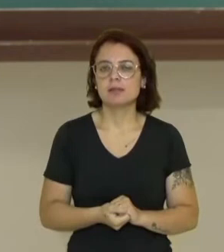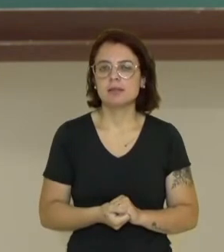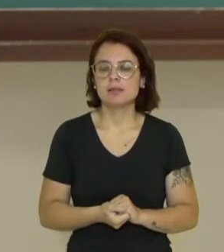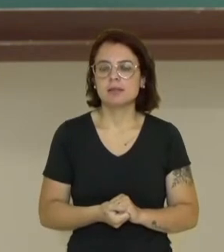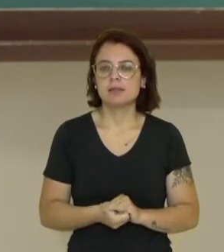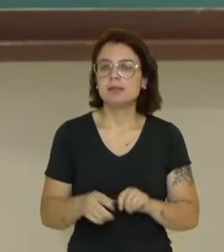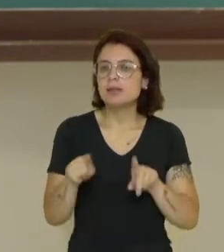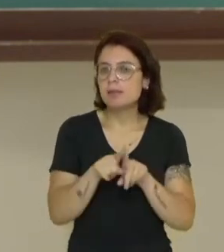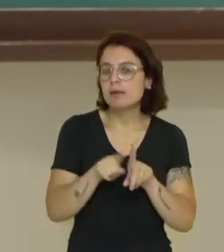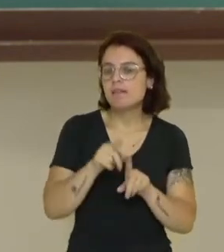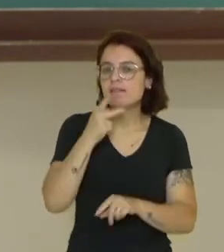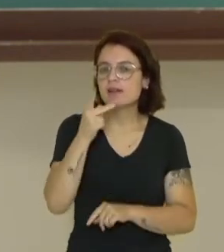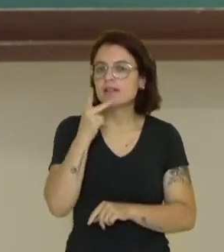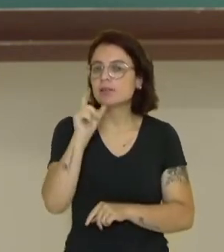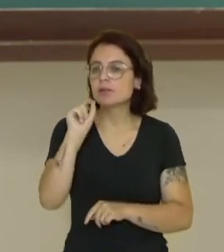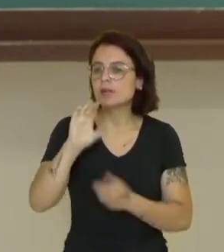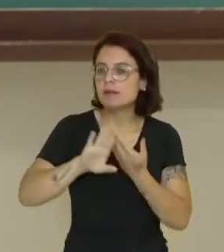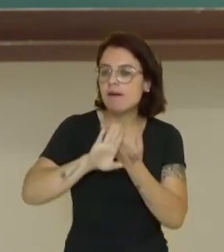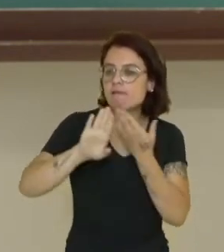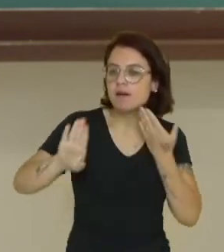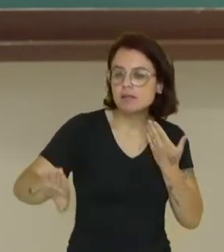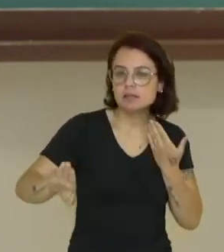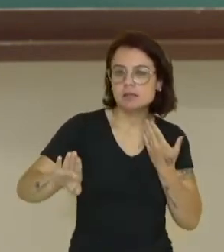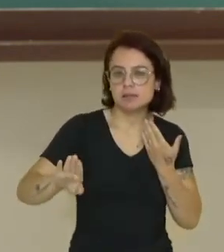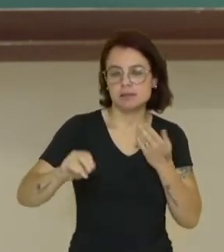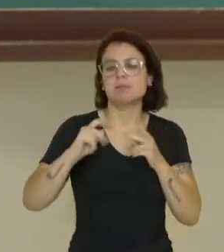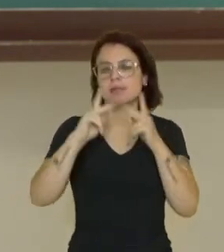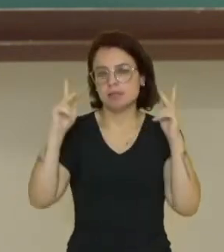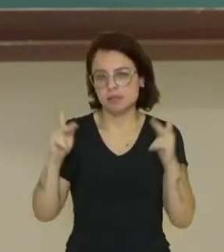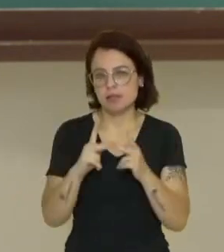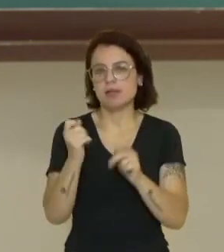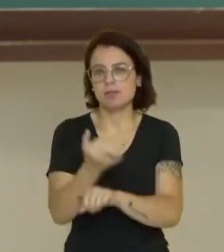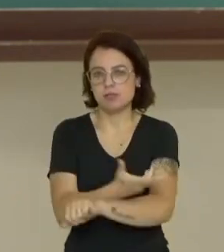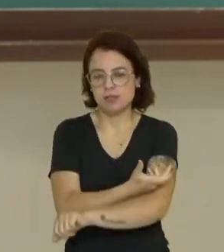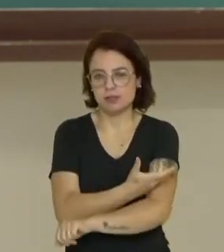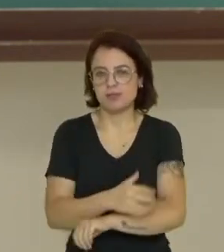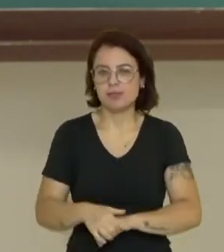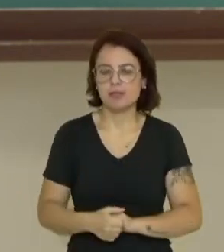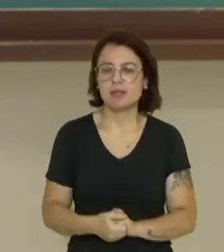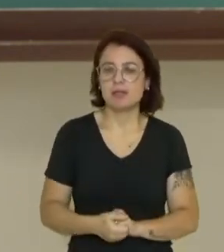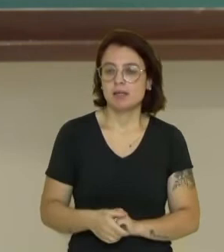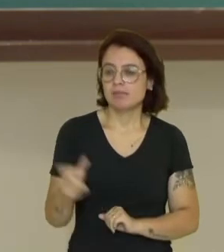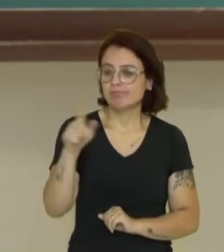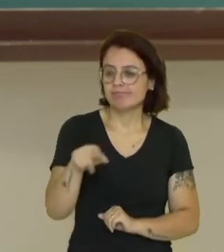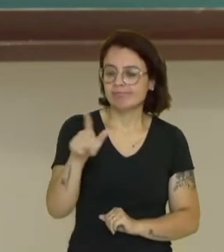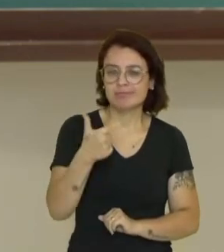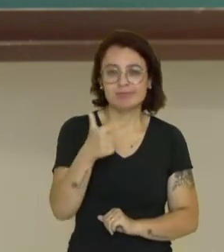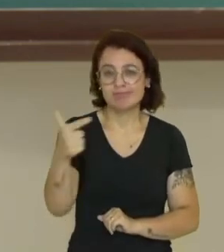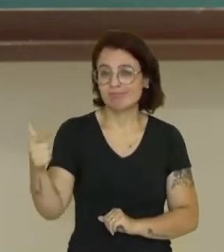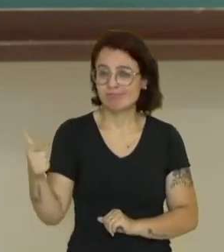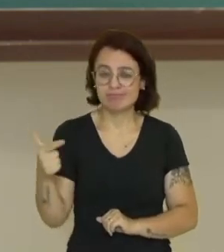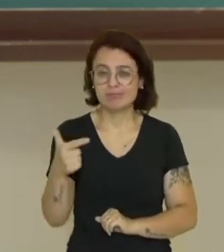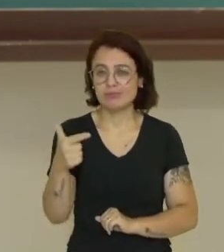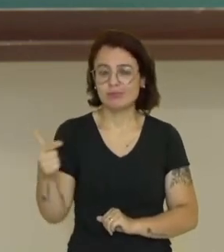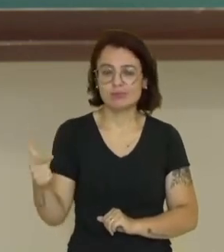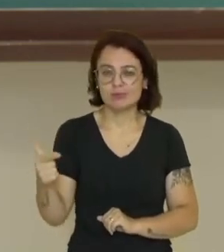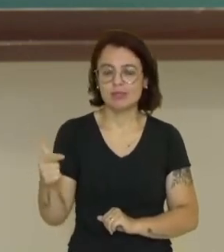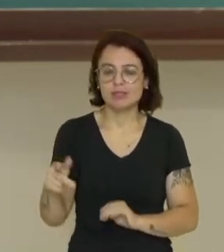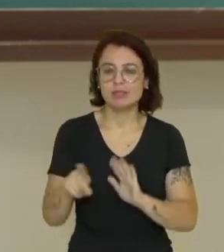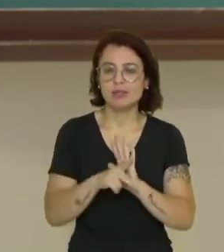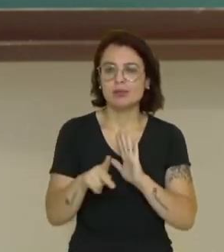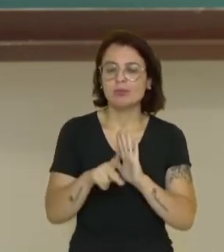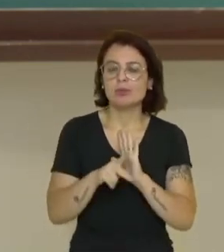falar daquele que está afastando as paixões e a emoção, né? Aquele que não escute, né? O seu lado